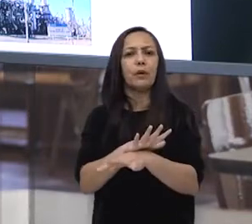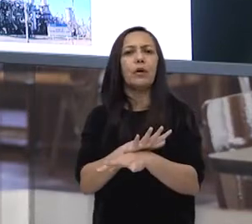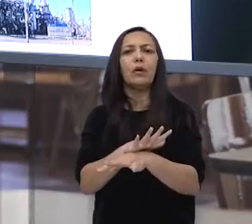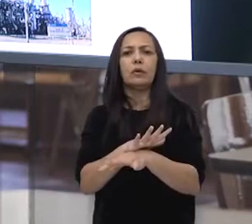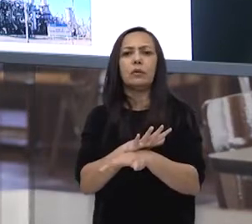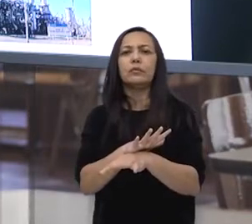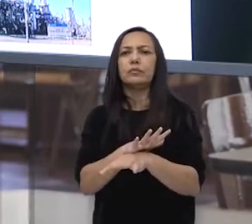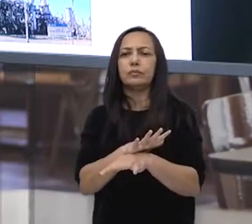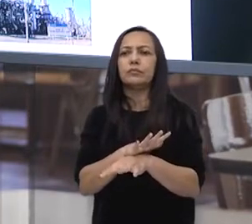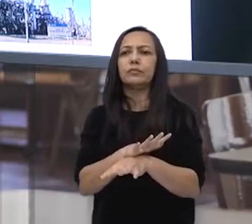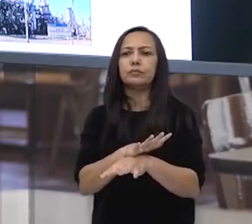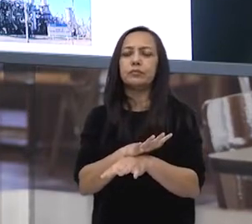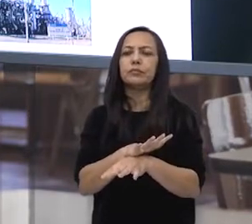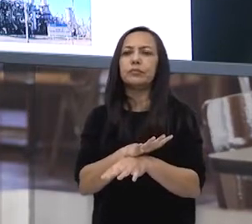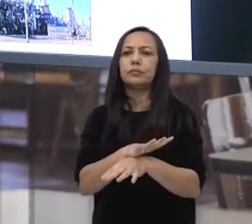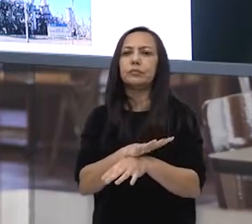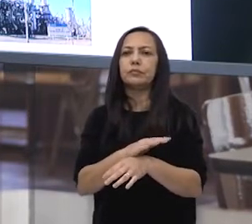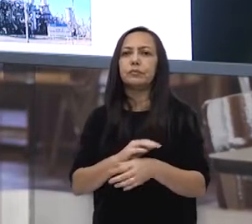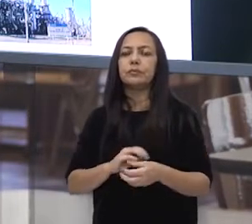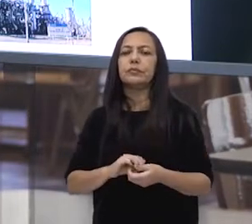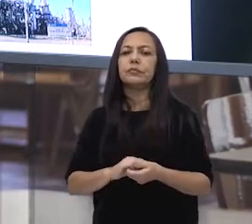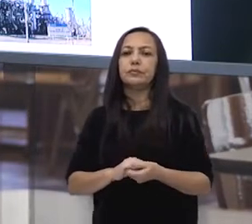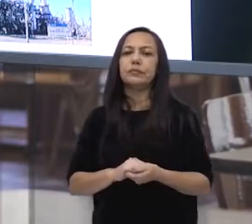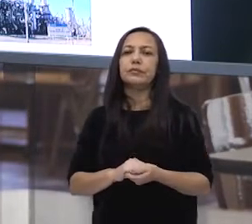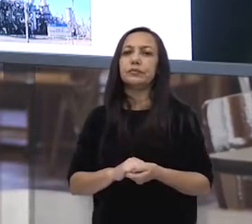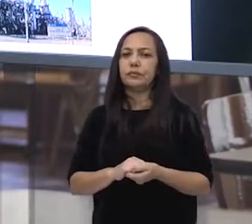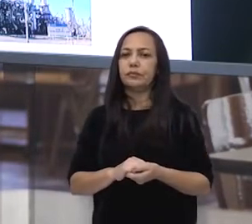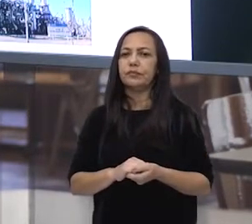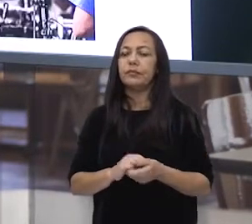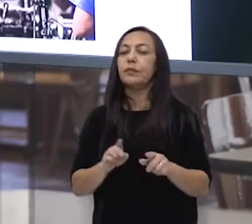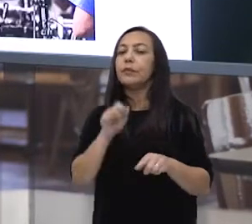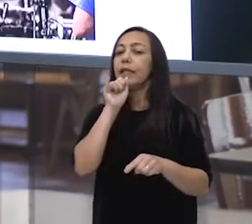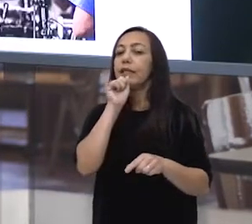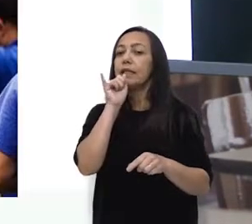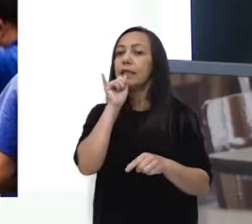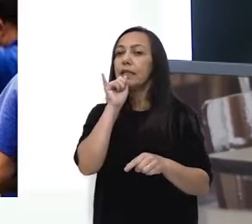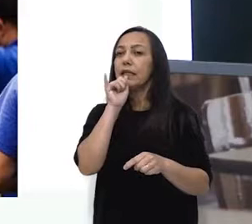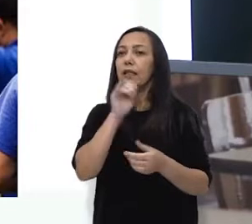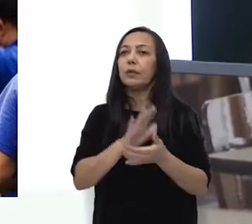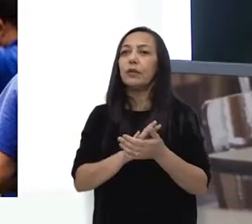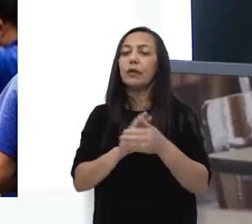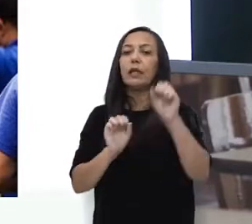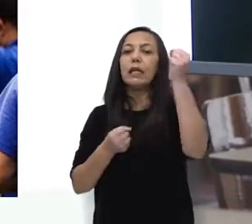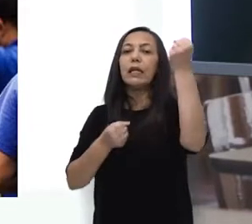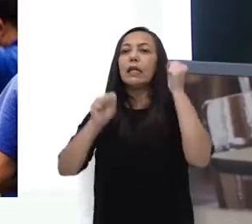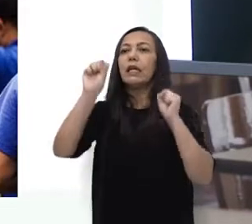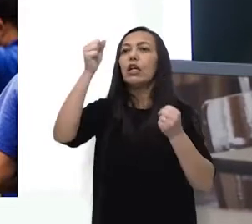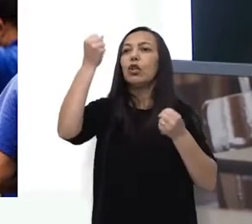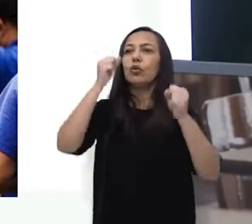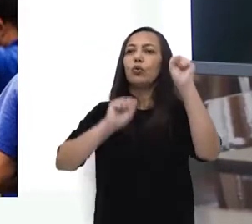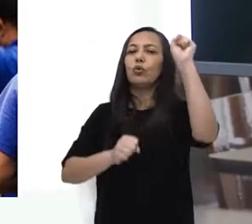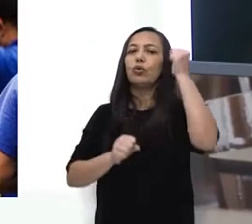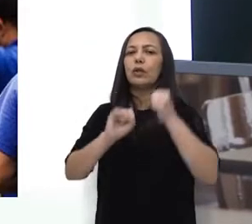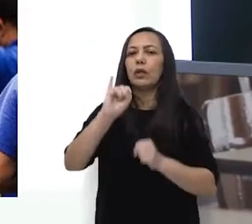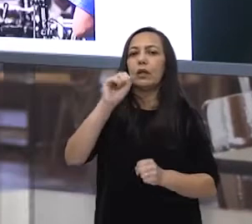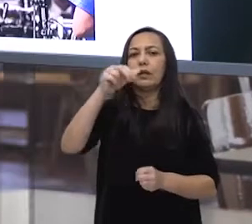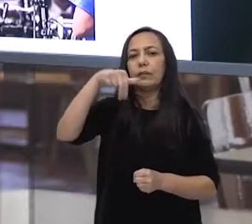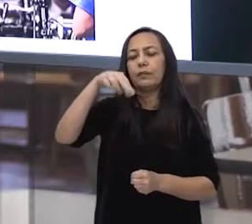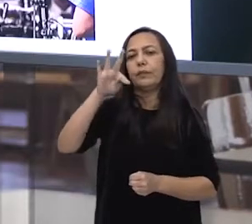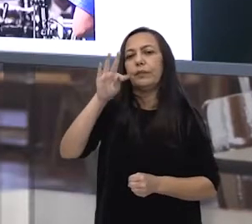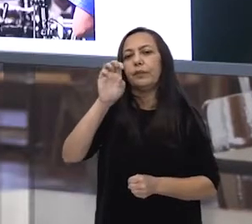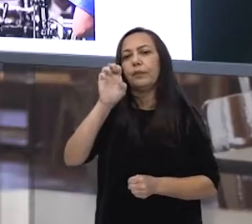são utilizados em outras etapas de outras indústrias, que, por exemplo, indústrias